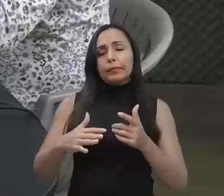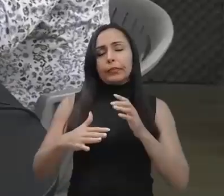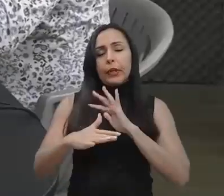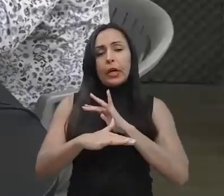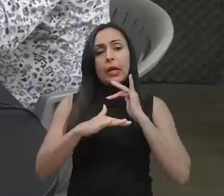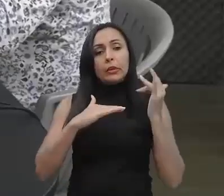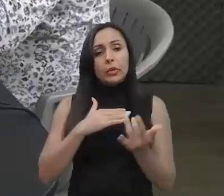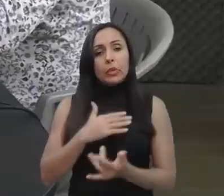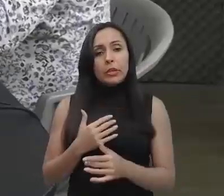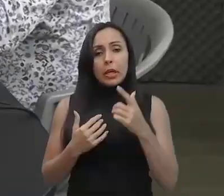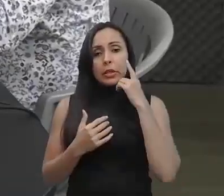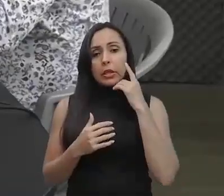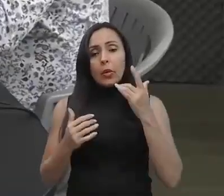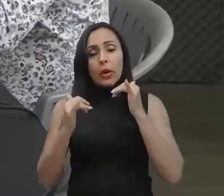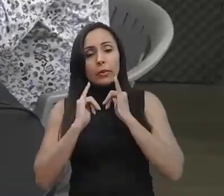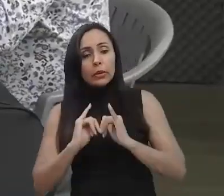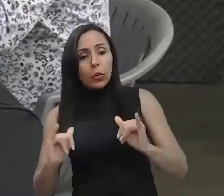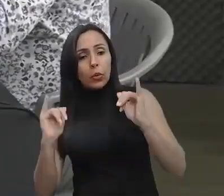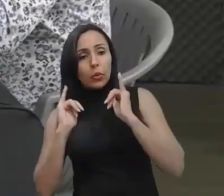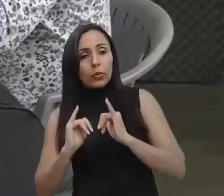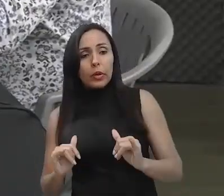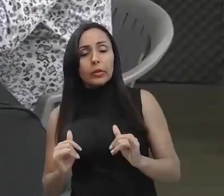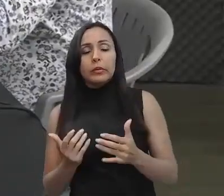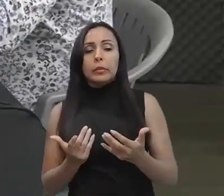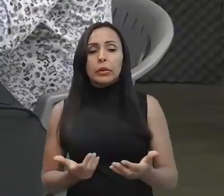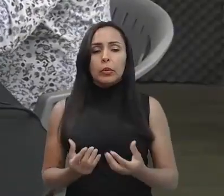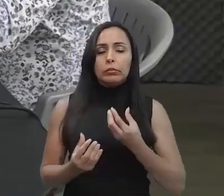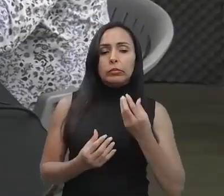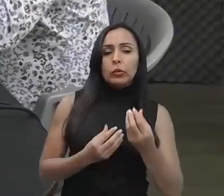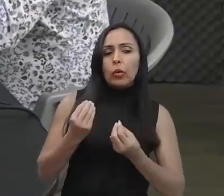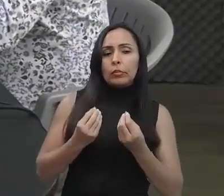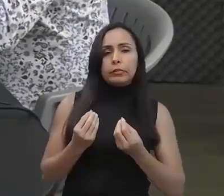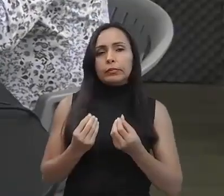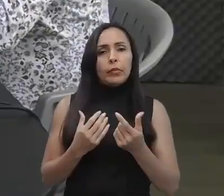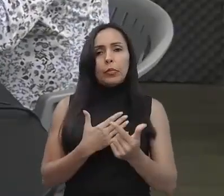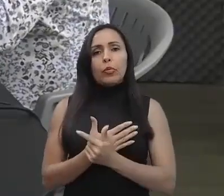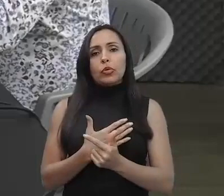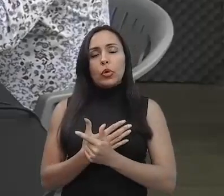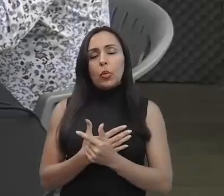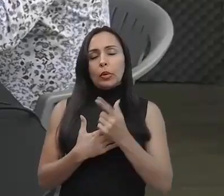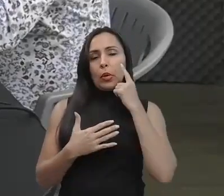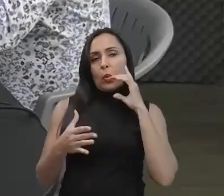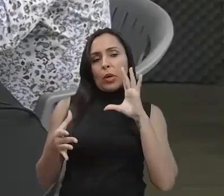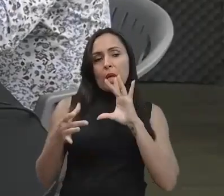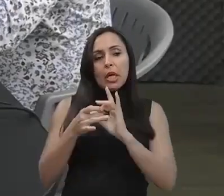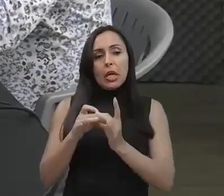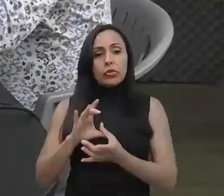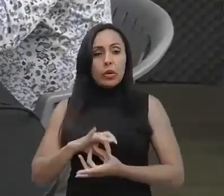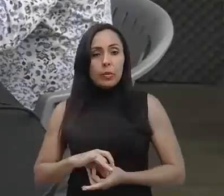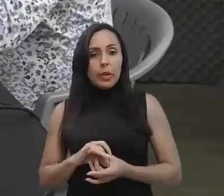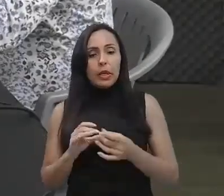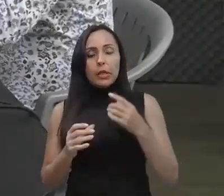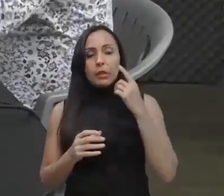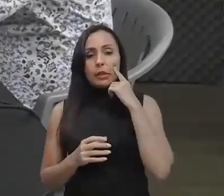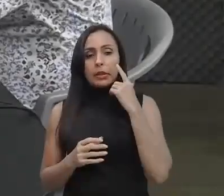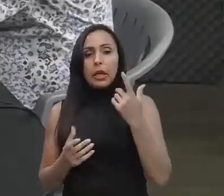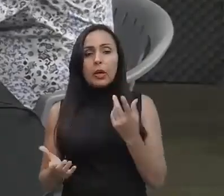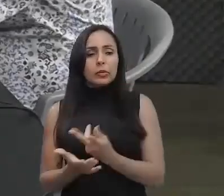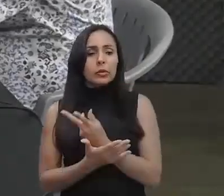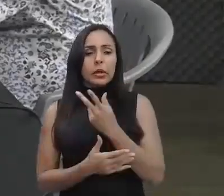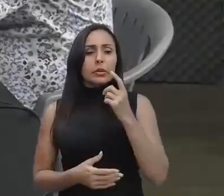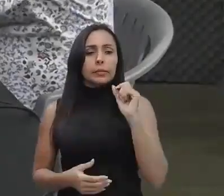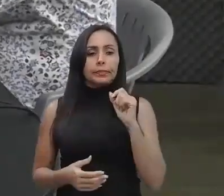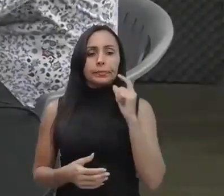notícia informação como é essa como como é esse engajamento de mídia social e como é que ele acontece ele acontece nas